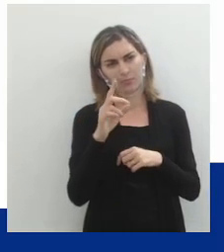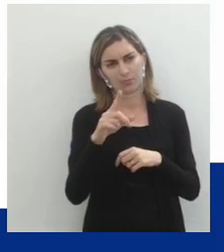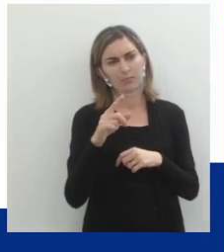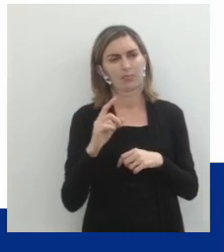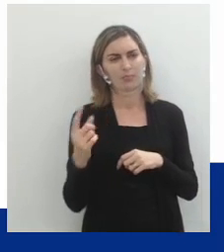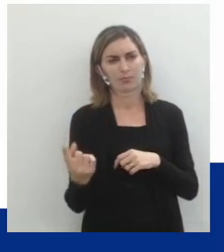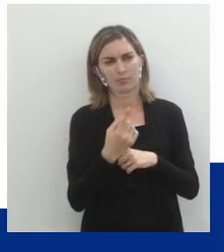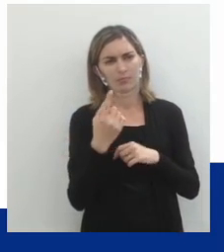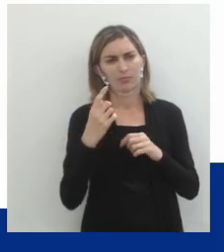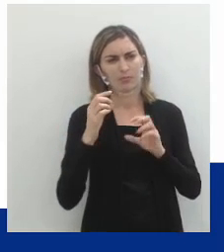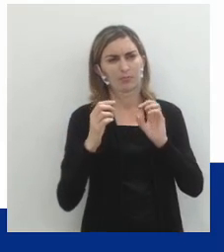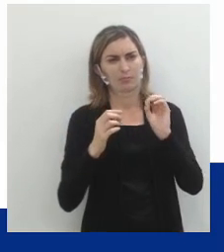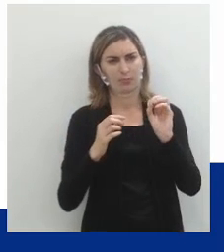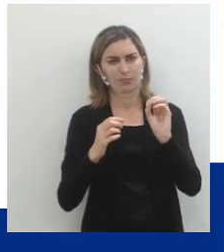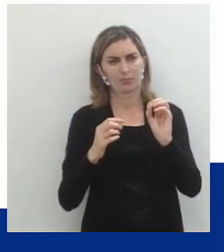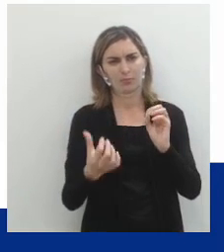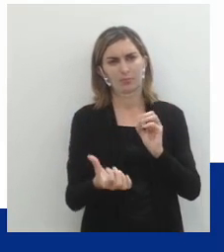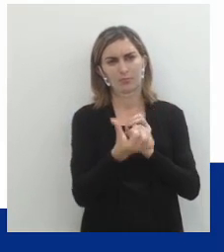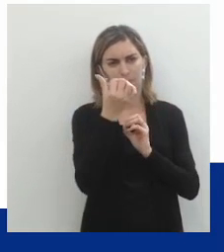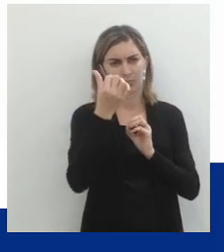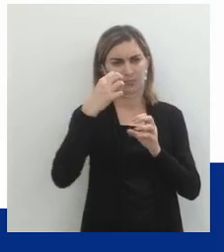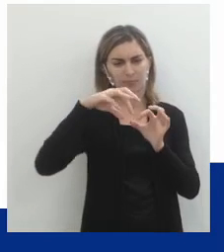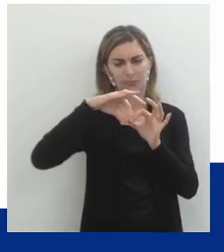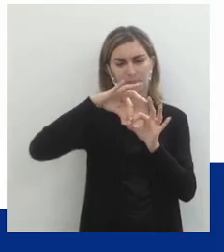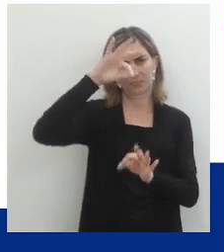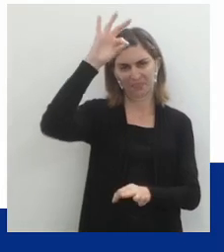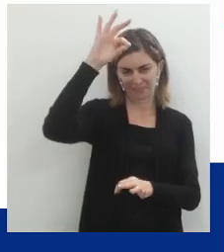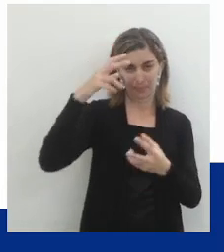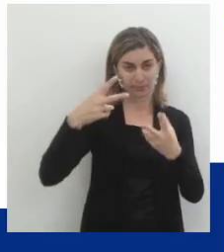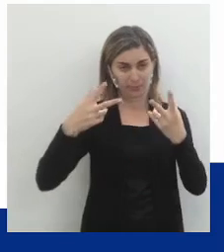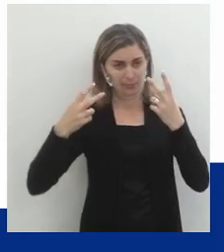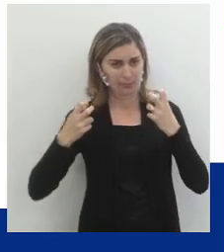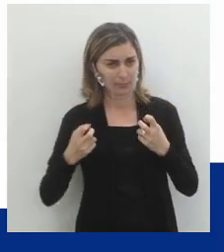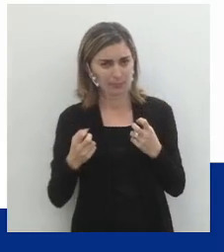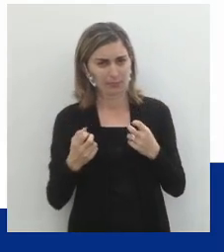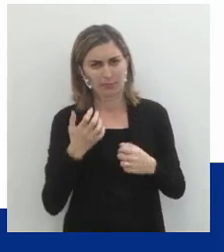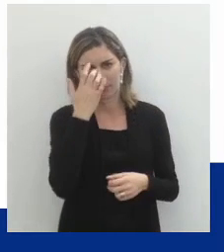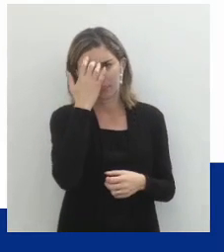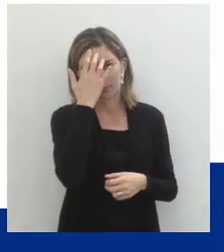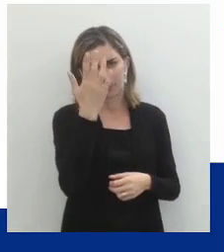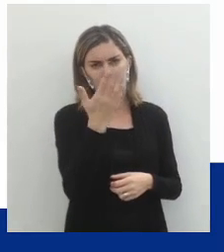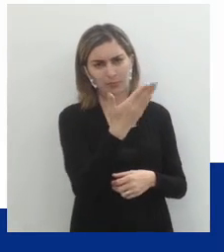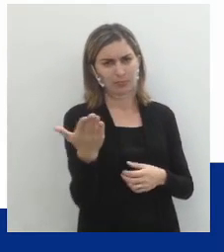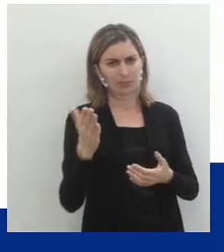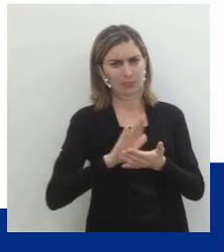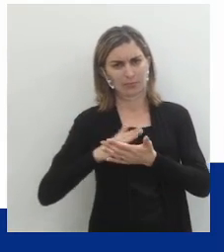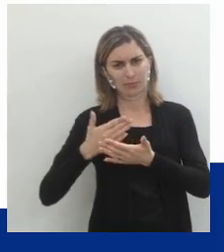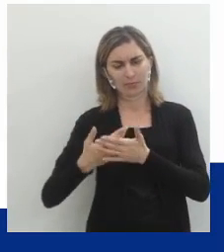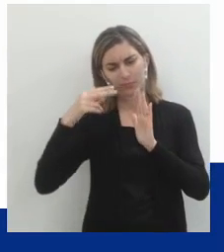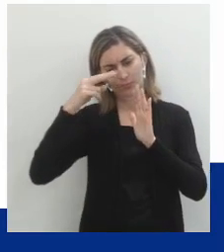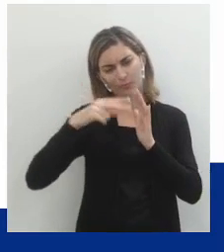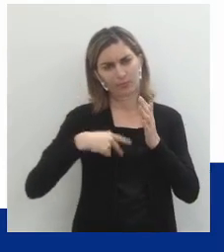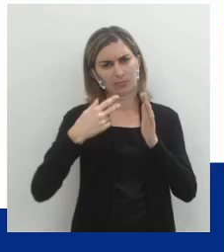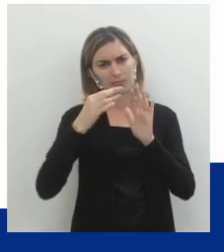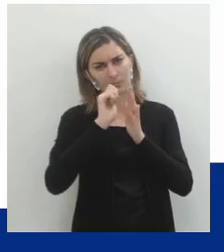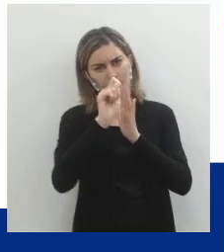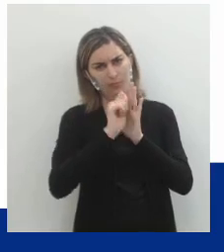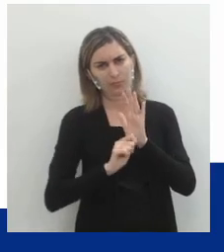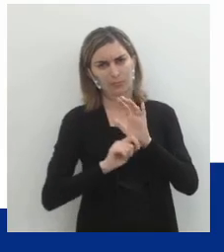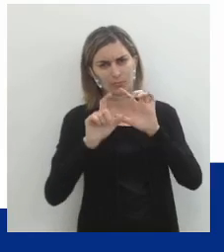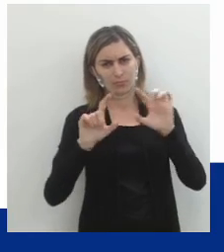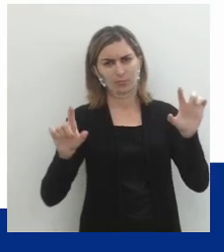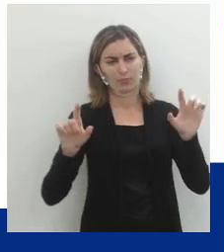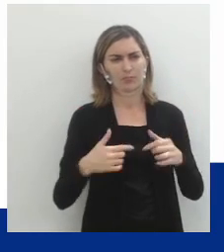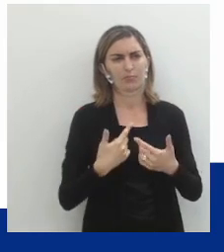essa altura inicial é de 6 metros. Percebeu que é fácil você interpretar o que está escrito na função trigonométrica?